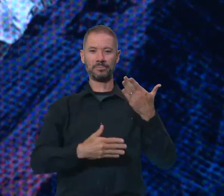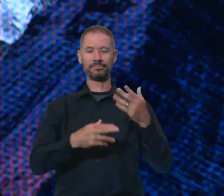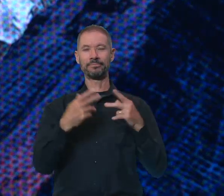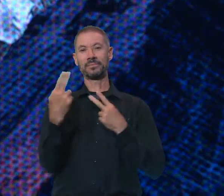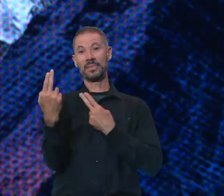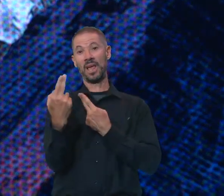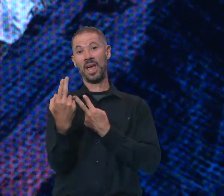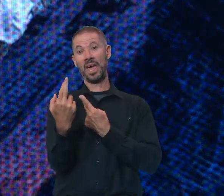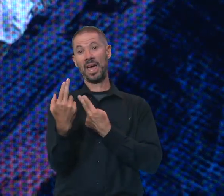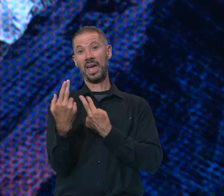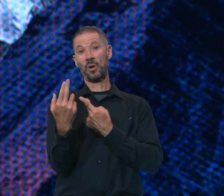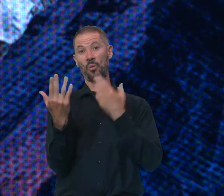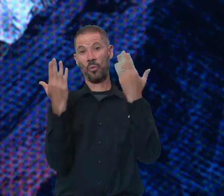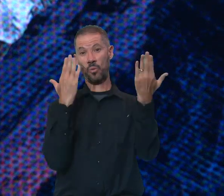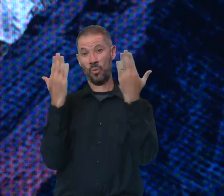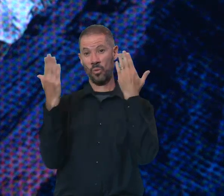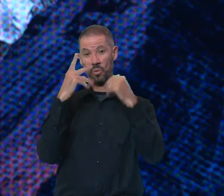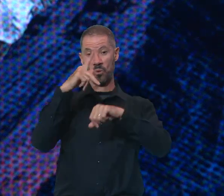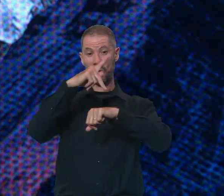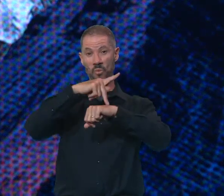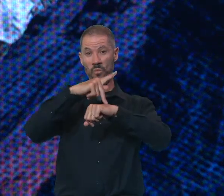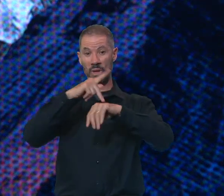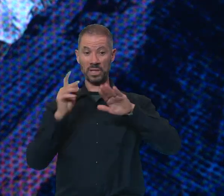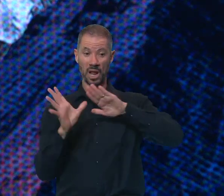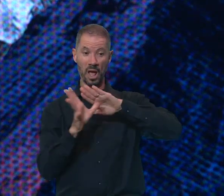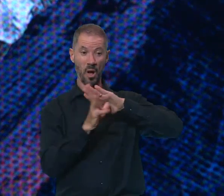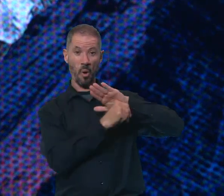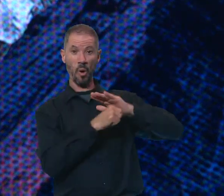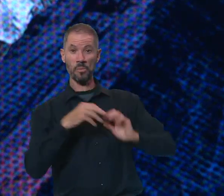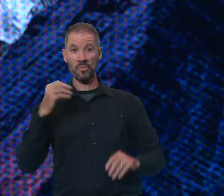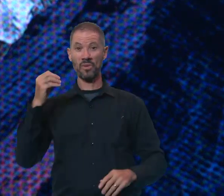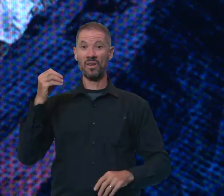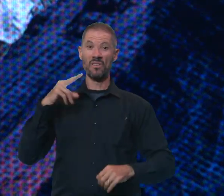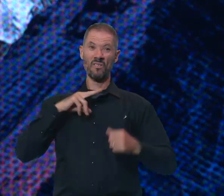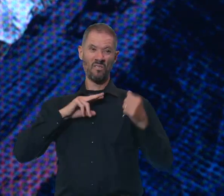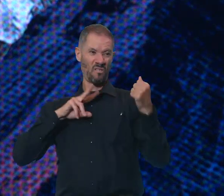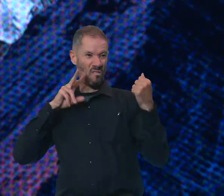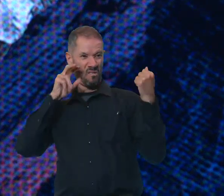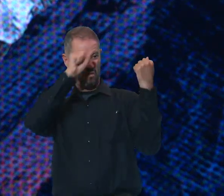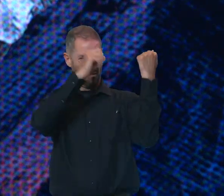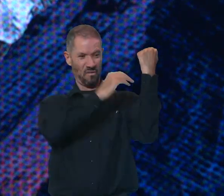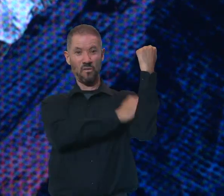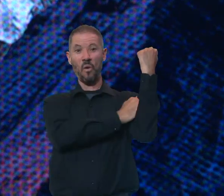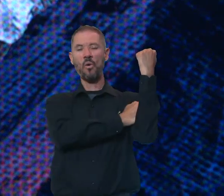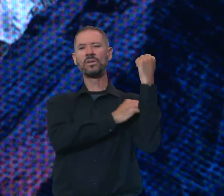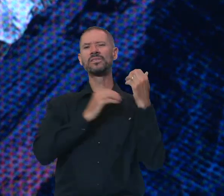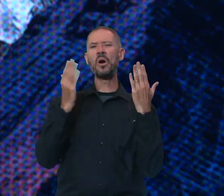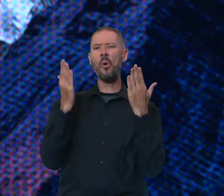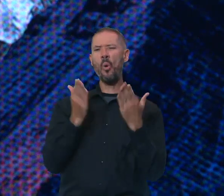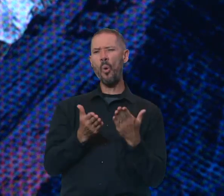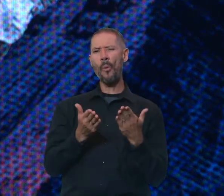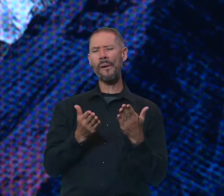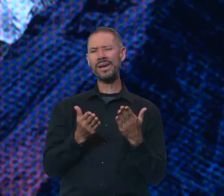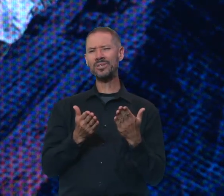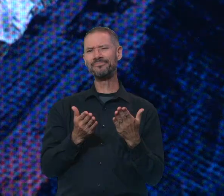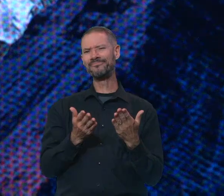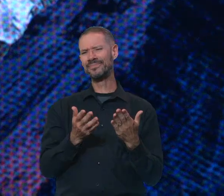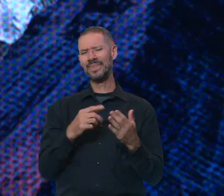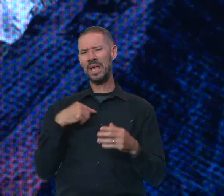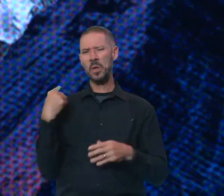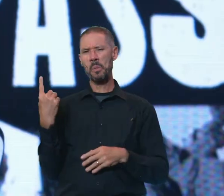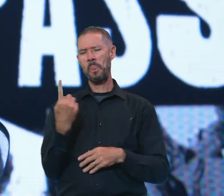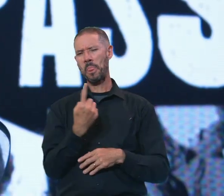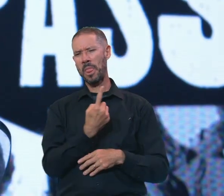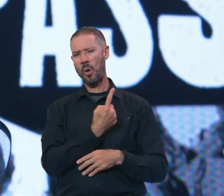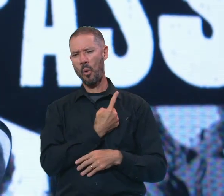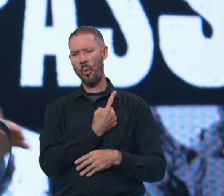meu irmão. Existem kryptonitas que roubam as nossas forças. Mas, se não estamos nos alimentando daquilo que